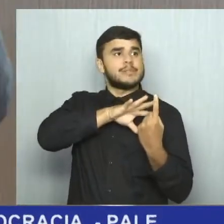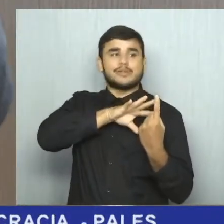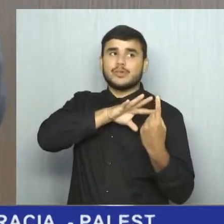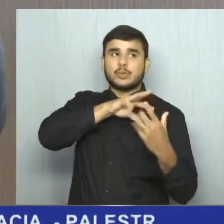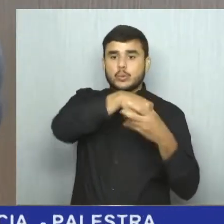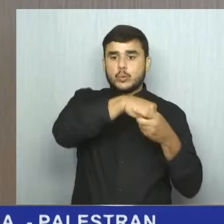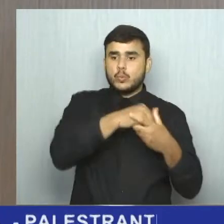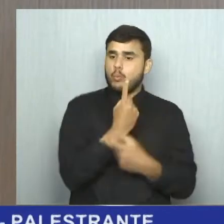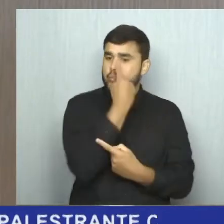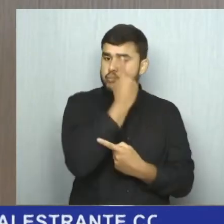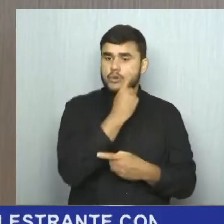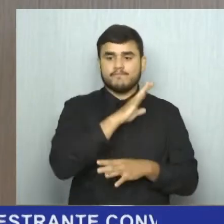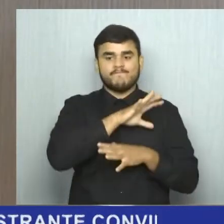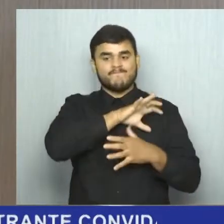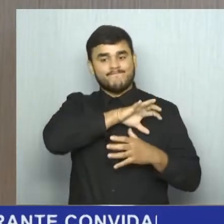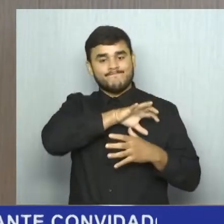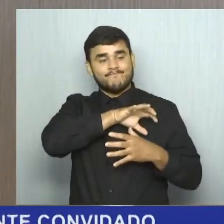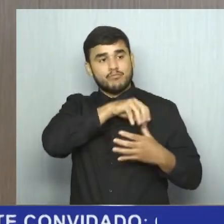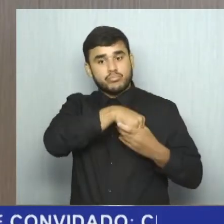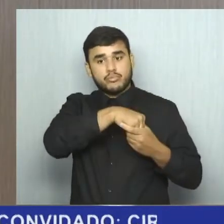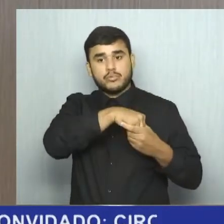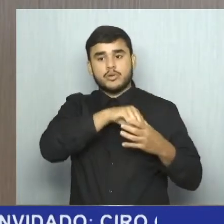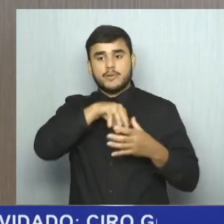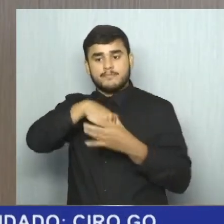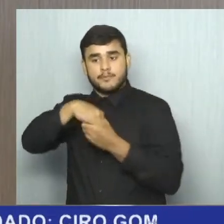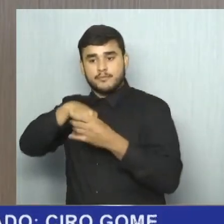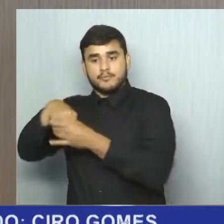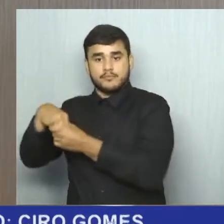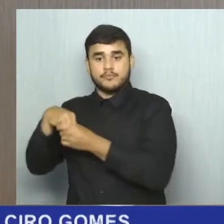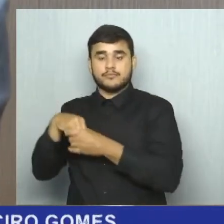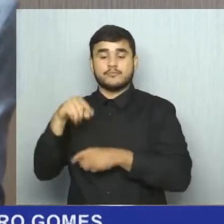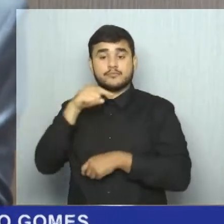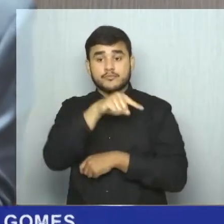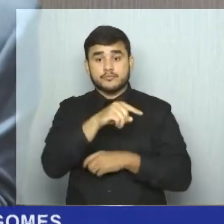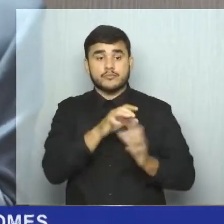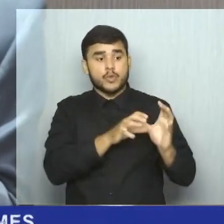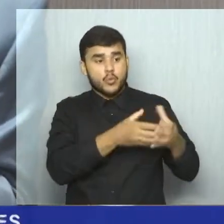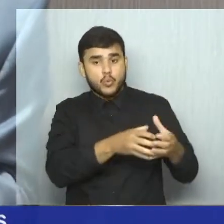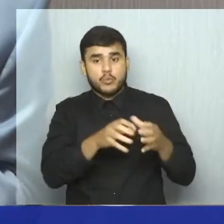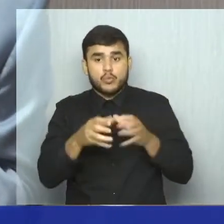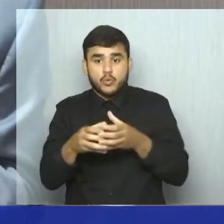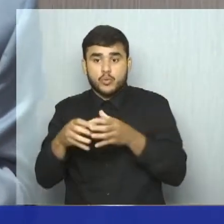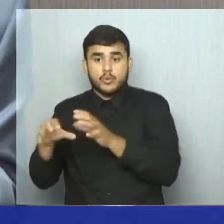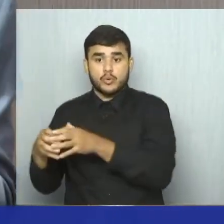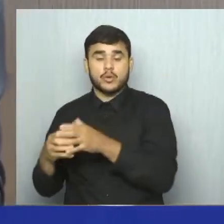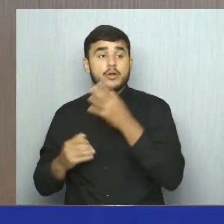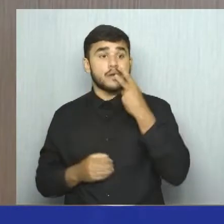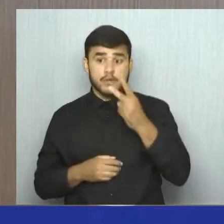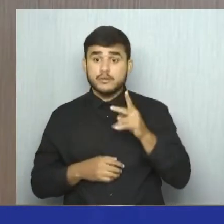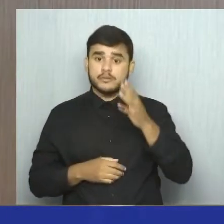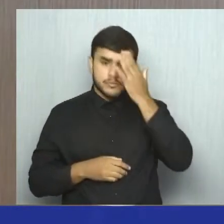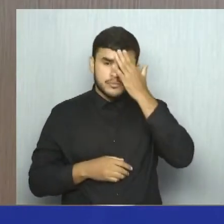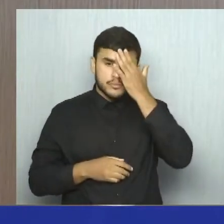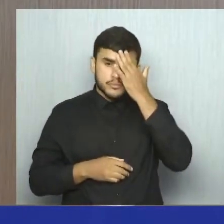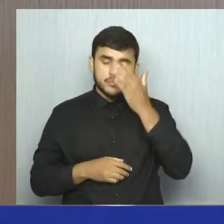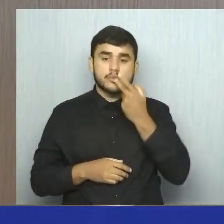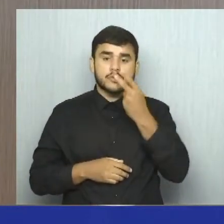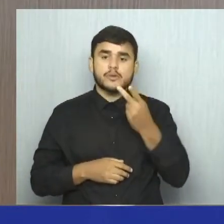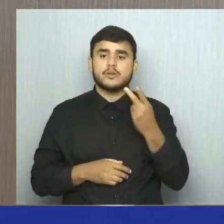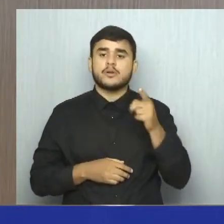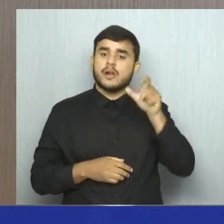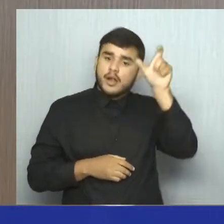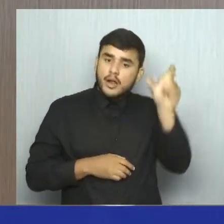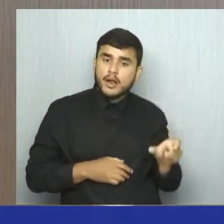que não deixa de ser uno. Eu tenho que plantar essas sementes aqui para refletir sobre a crise do parlamento mundial, da